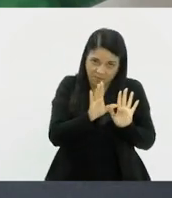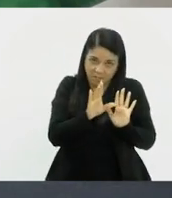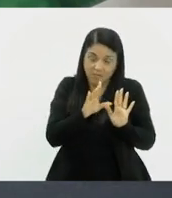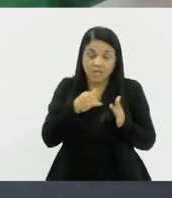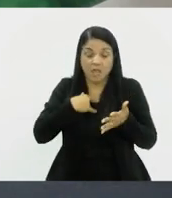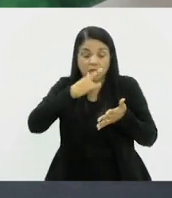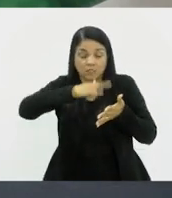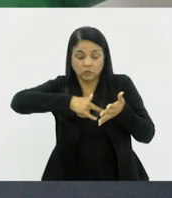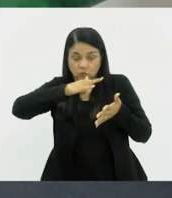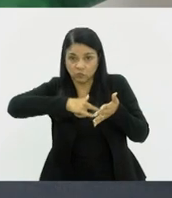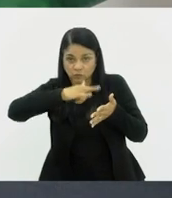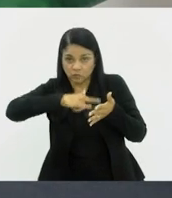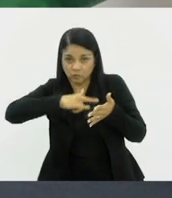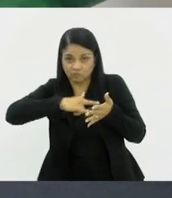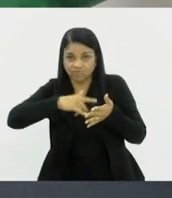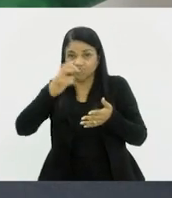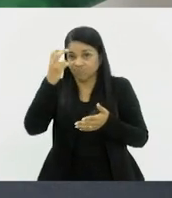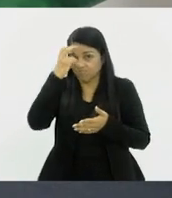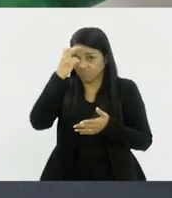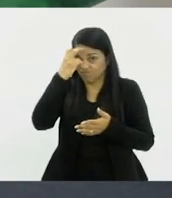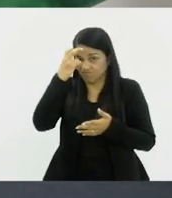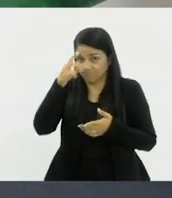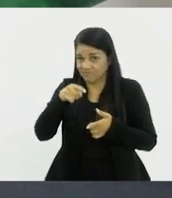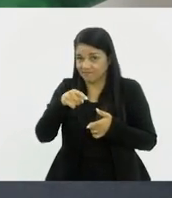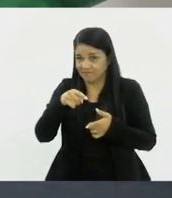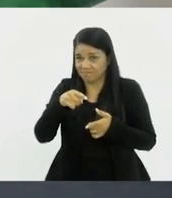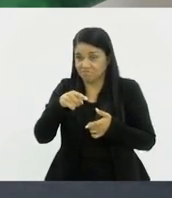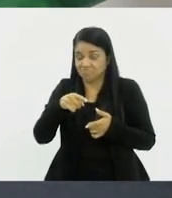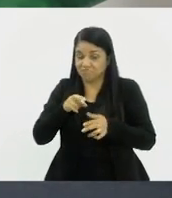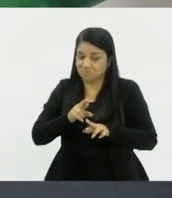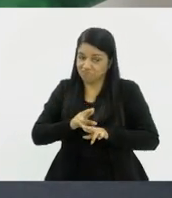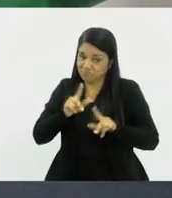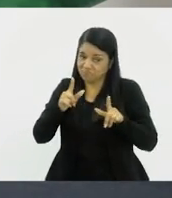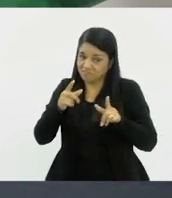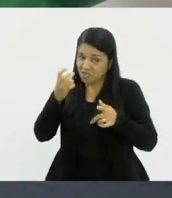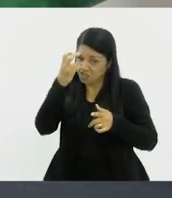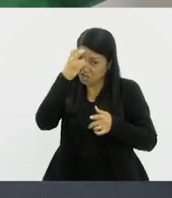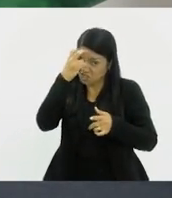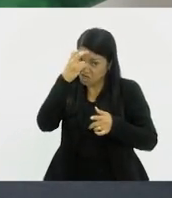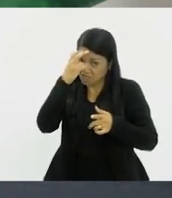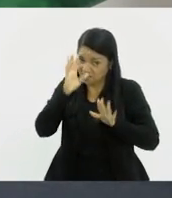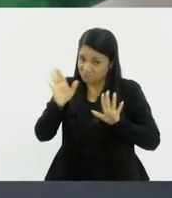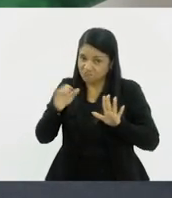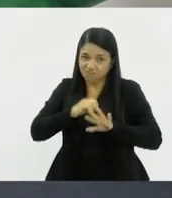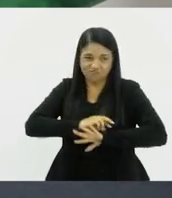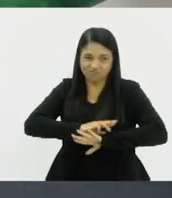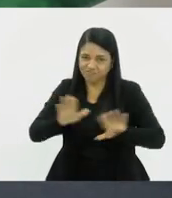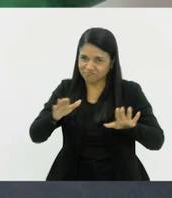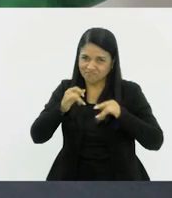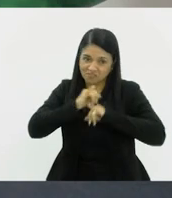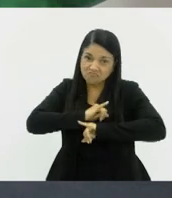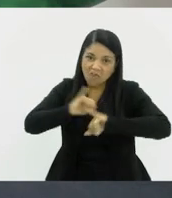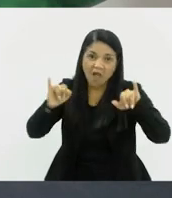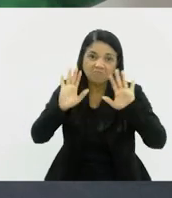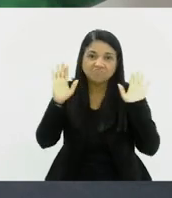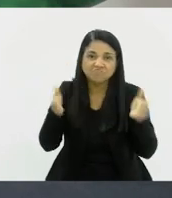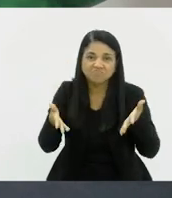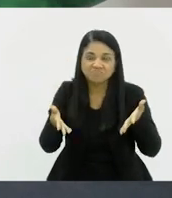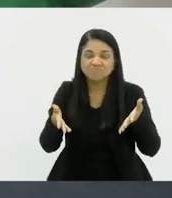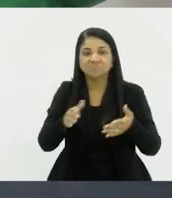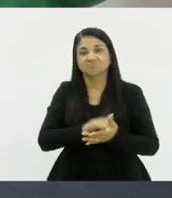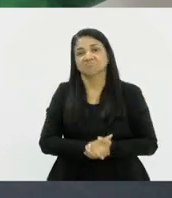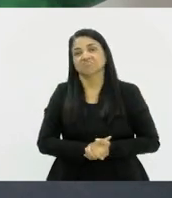documento de inteligência que já não é inteligência porque se vazou não é uma inteligência para começar